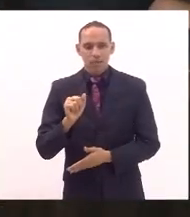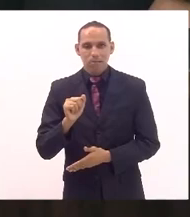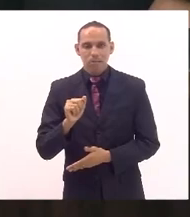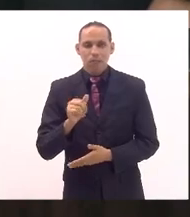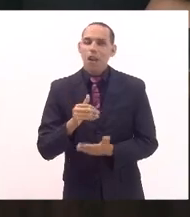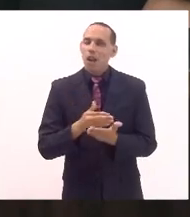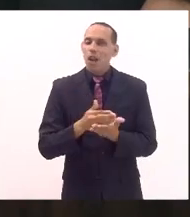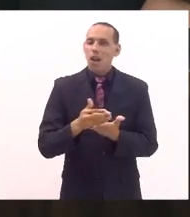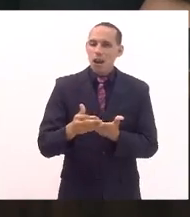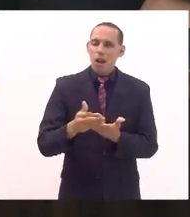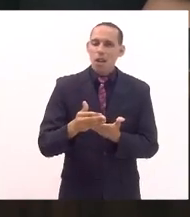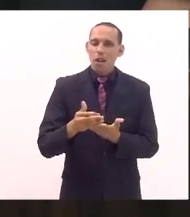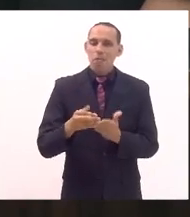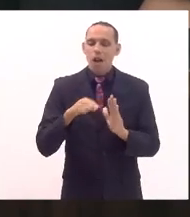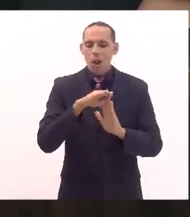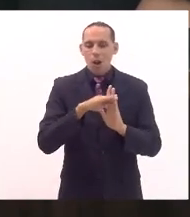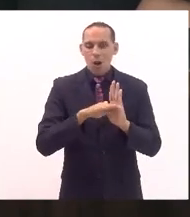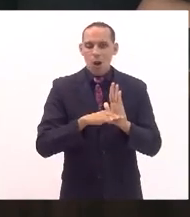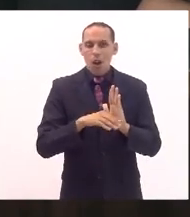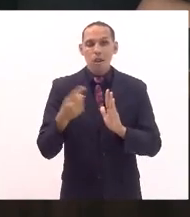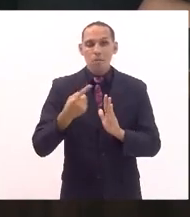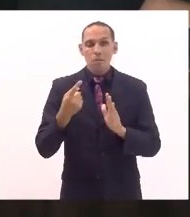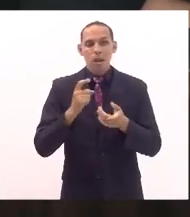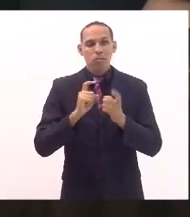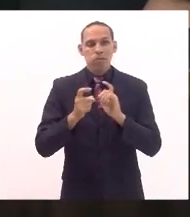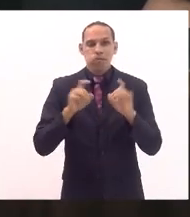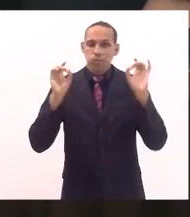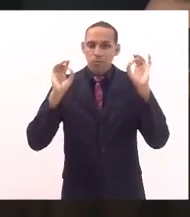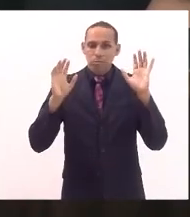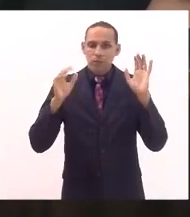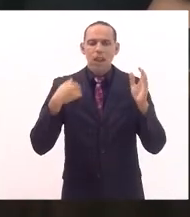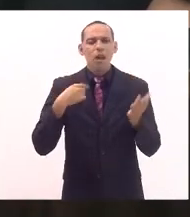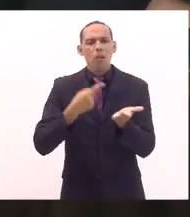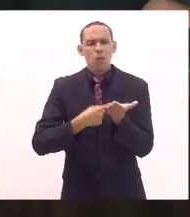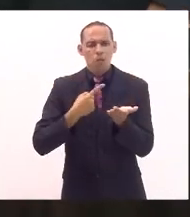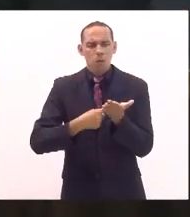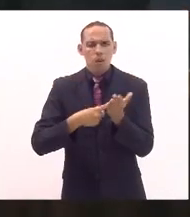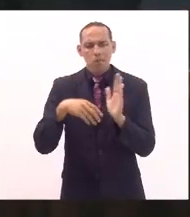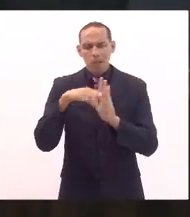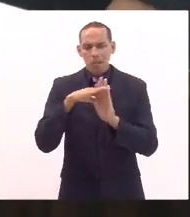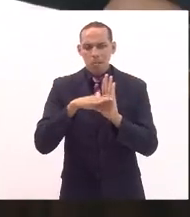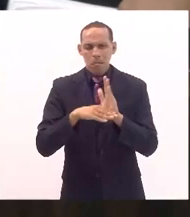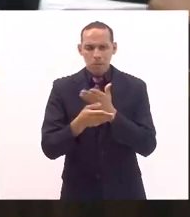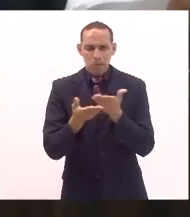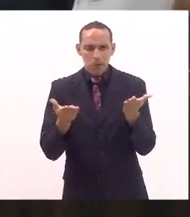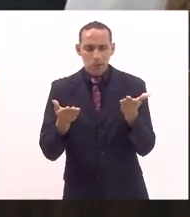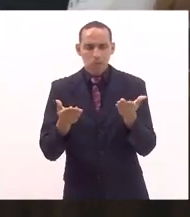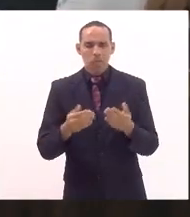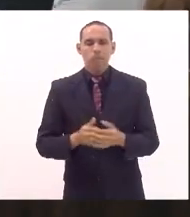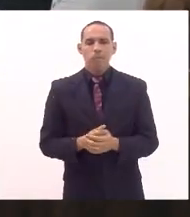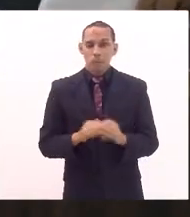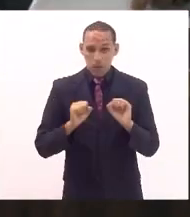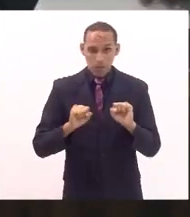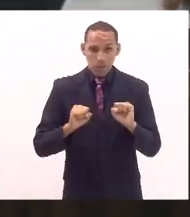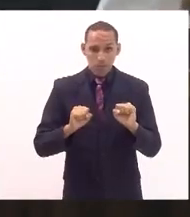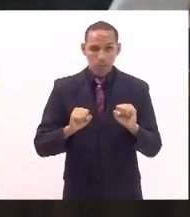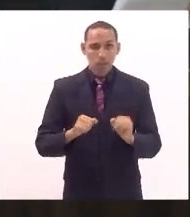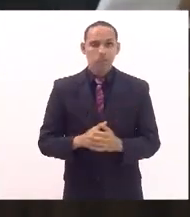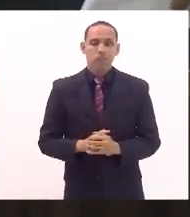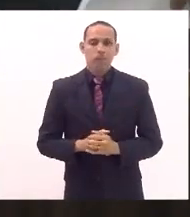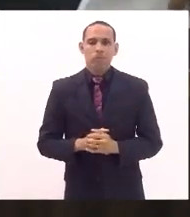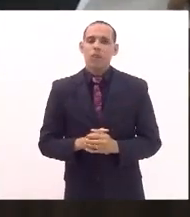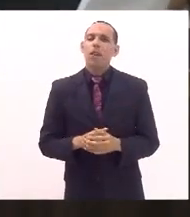passa-se a ordem da primeira sessão extraordinária queria fazer um acordo de procedimento e pode ser